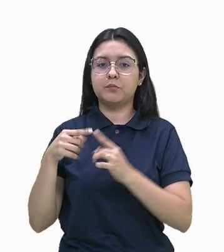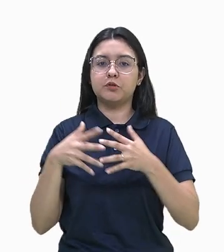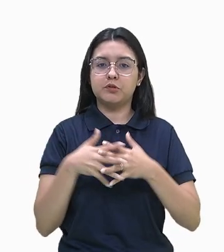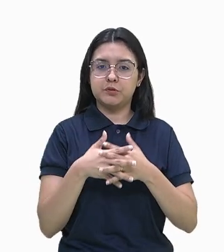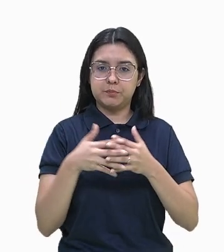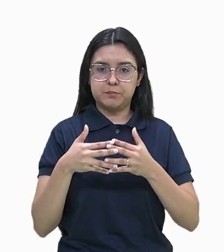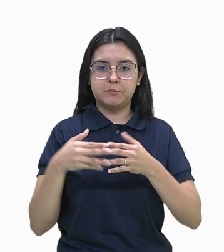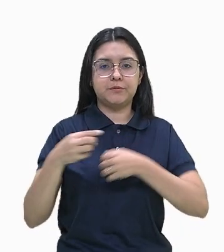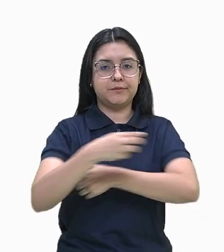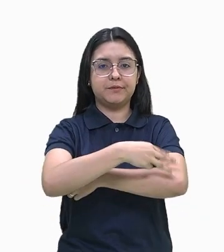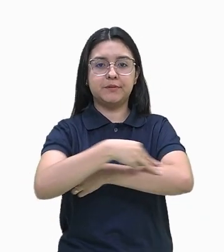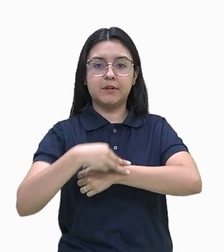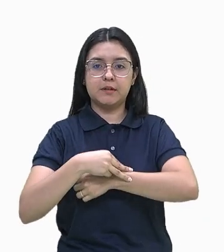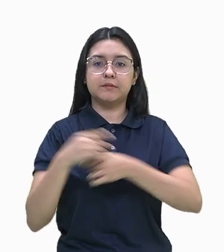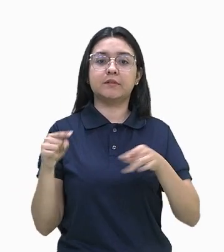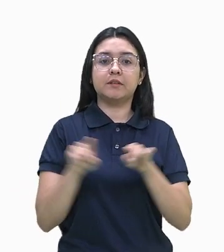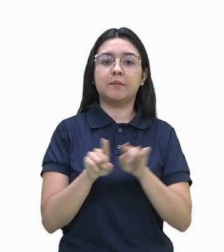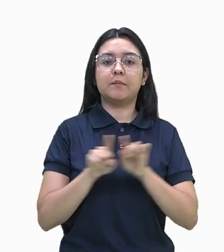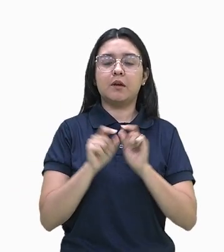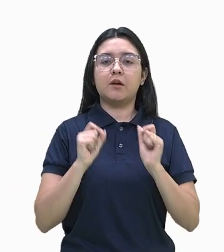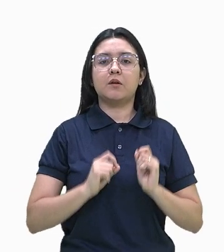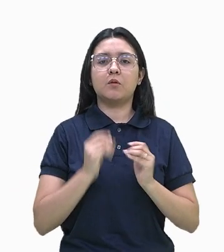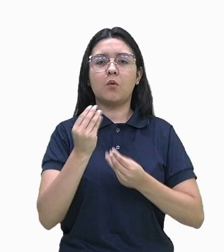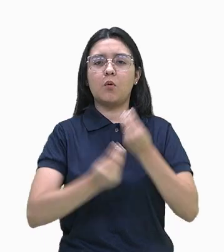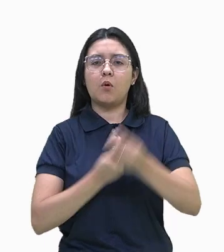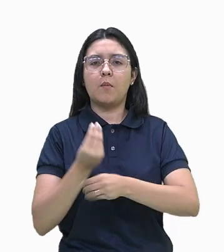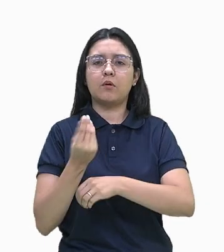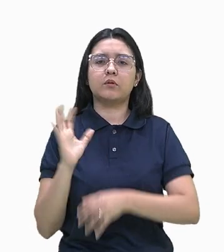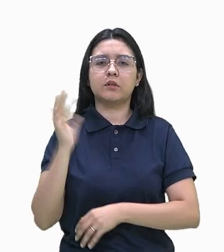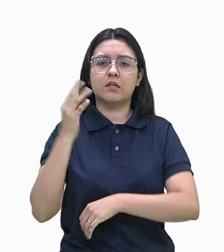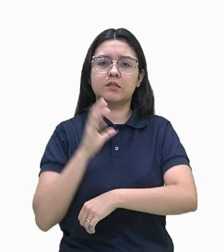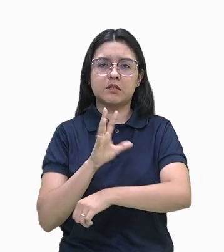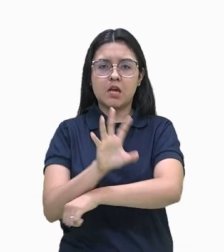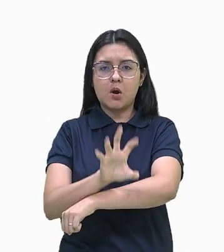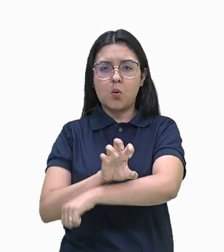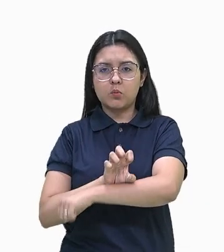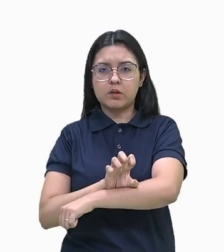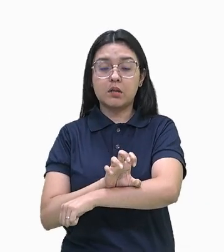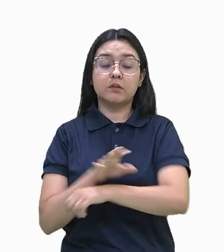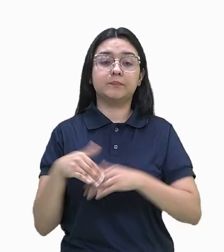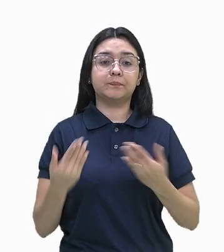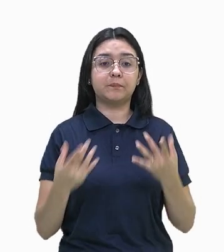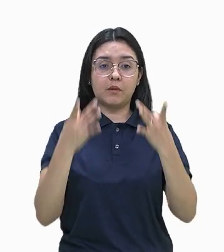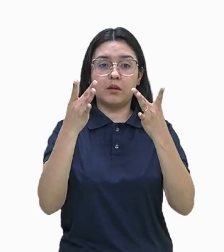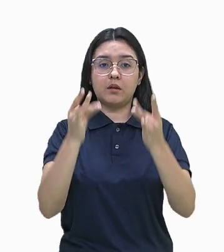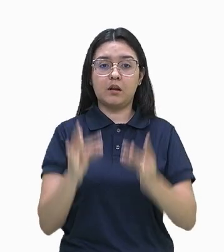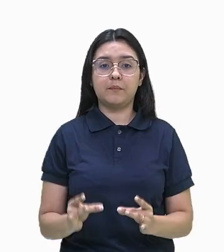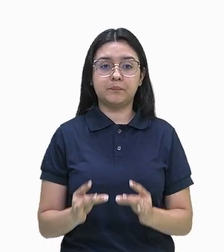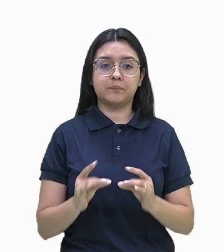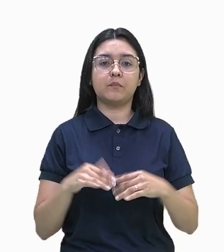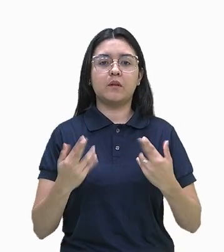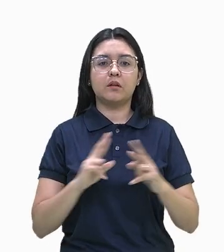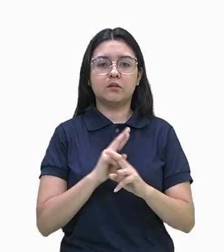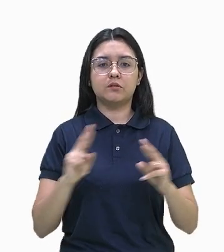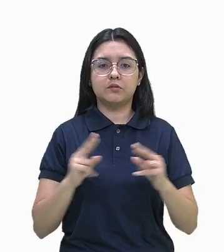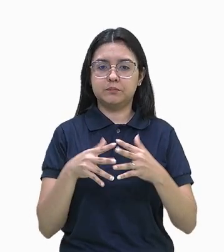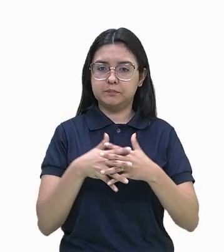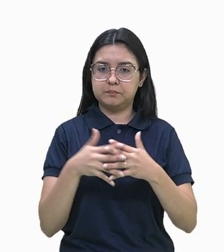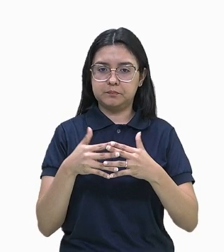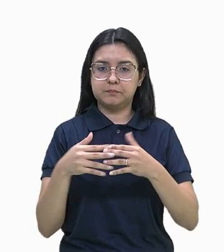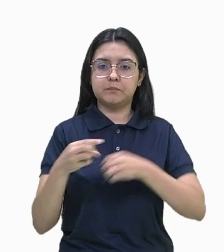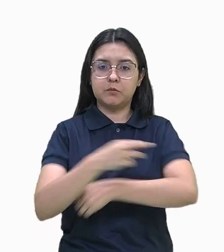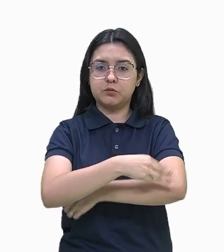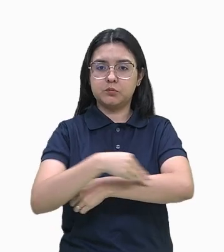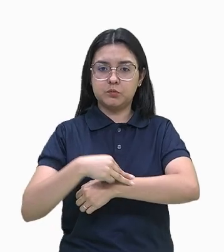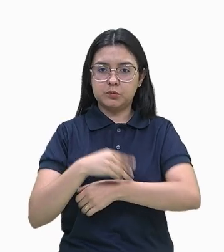tecidos musculares e o processo de contração muscular. E no detalhamento, relação do tecido